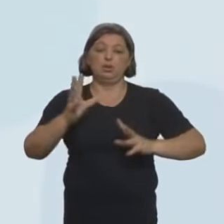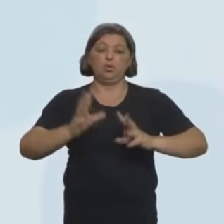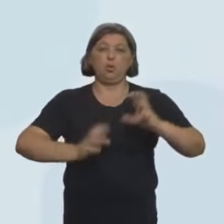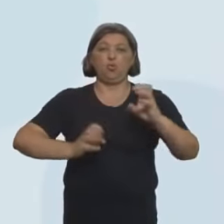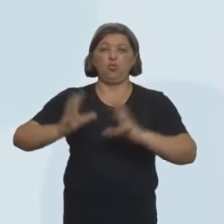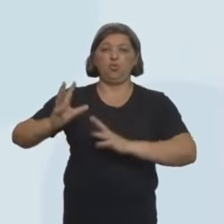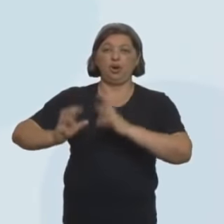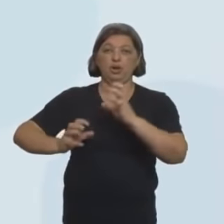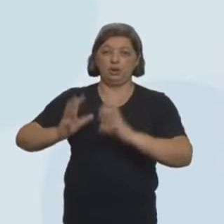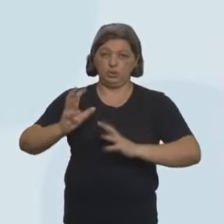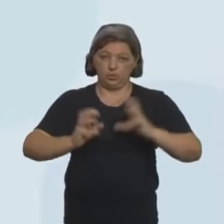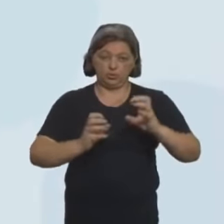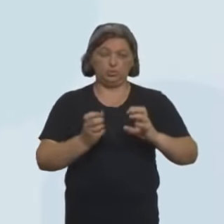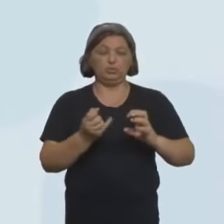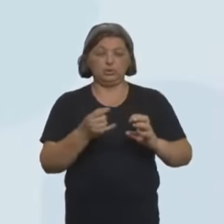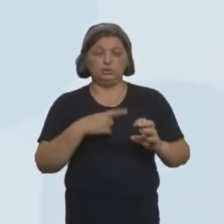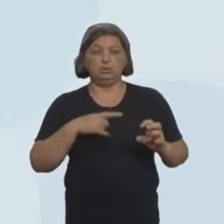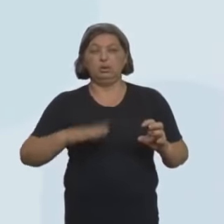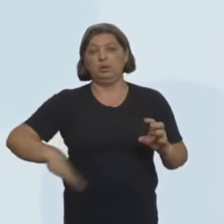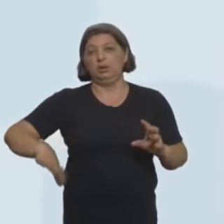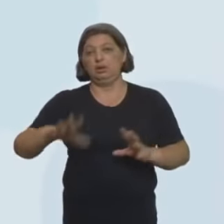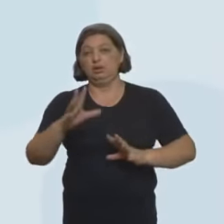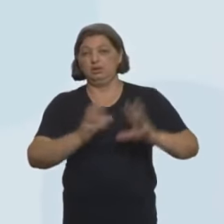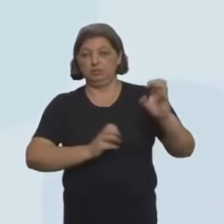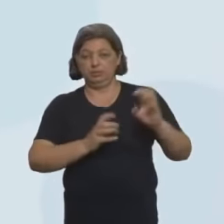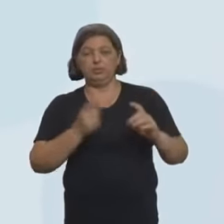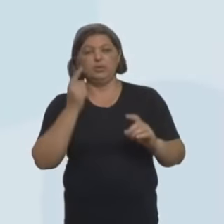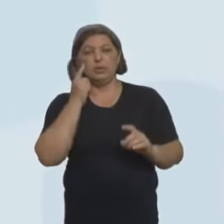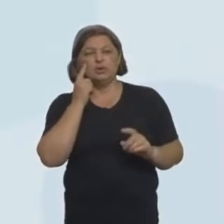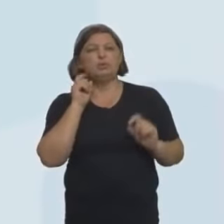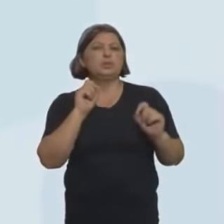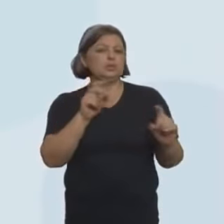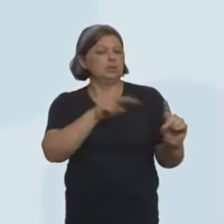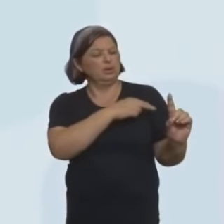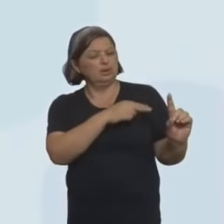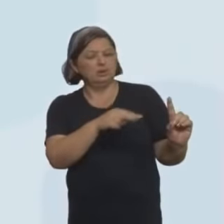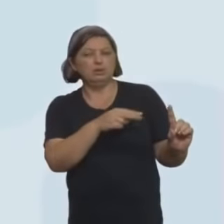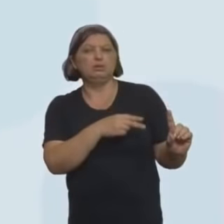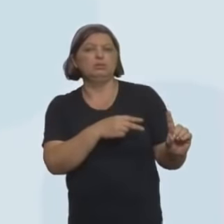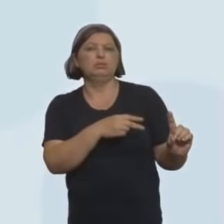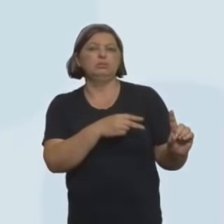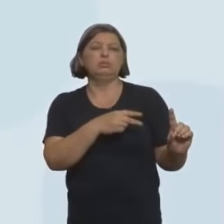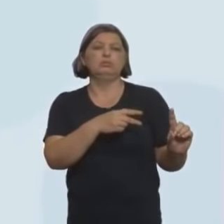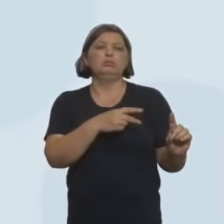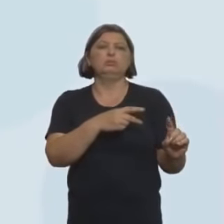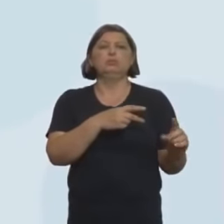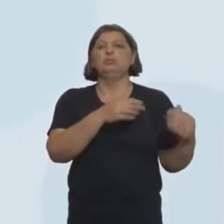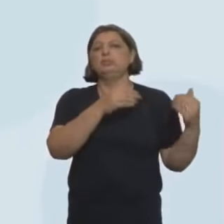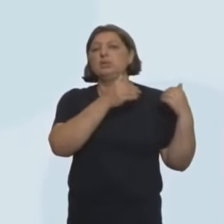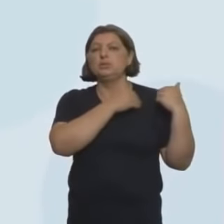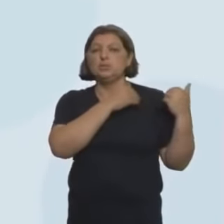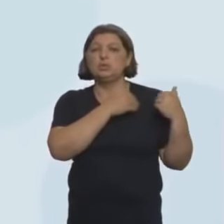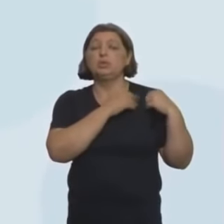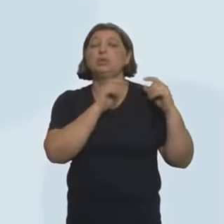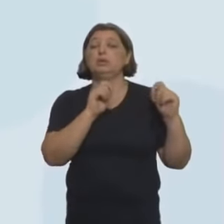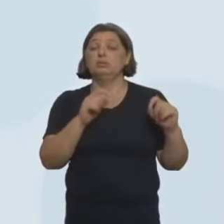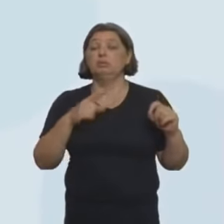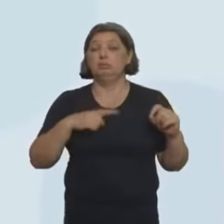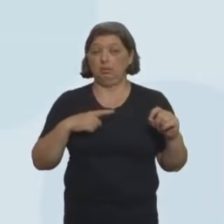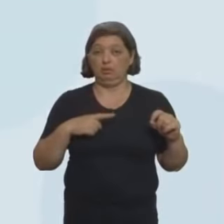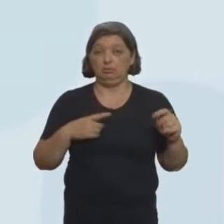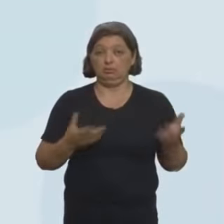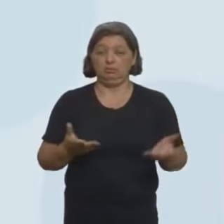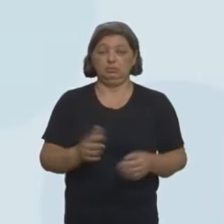e quando a gente trabalha conflitos, a gente tem que levar em conta perspectiva, assumir responsabilidades. Então, a gente tem aulas, gente, muito